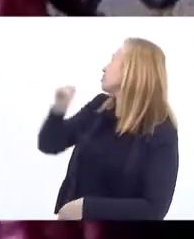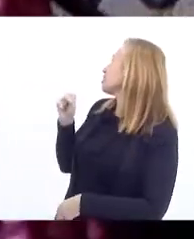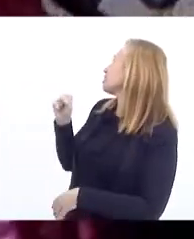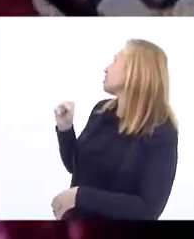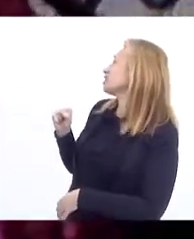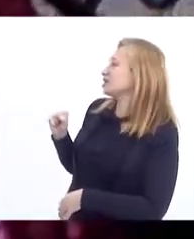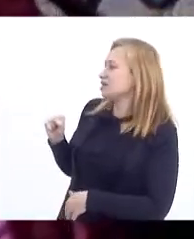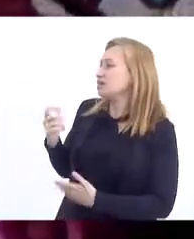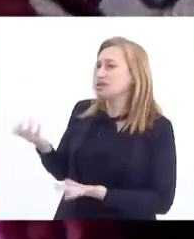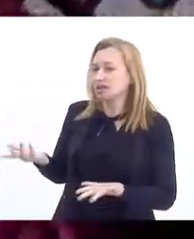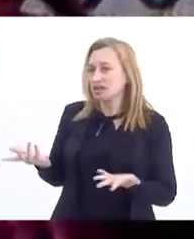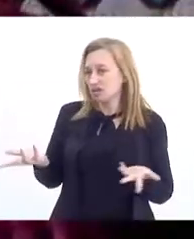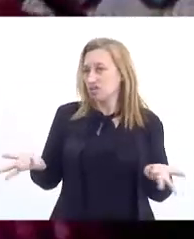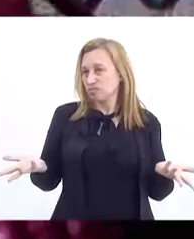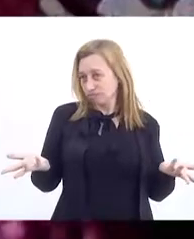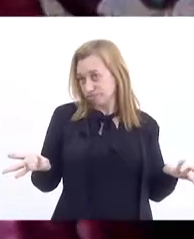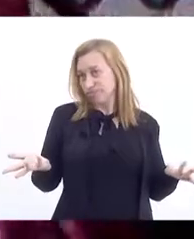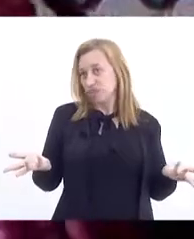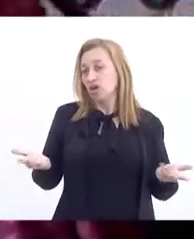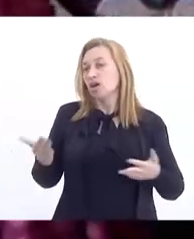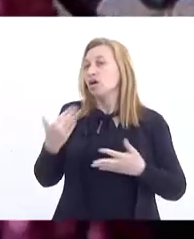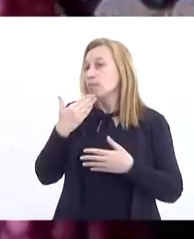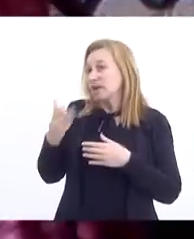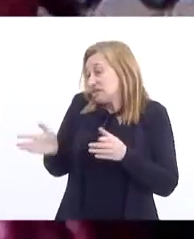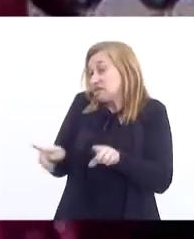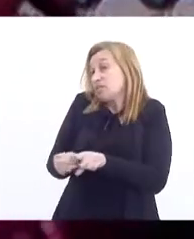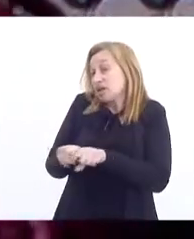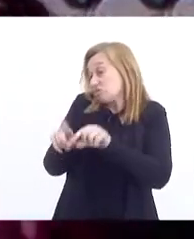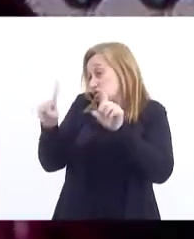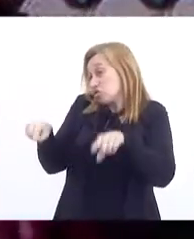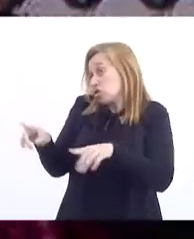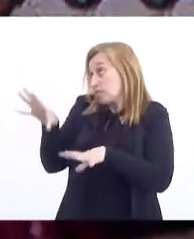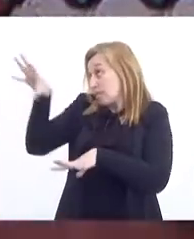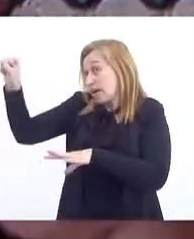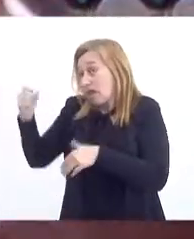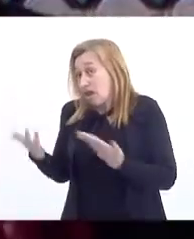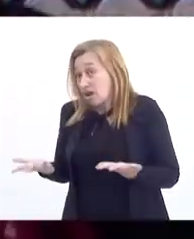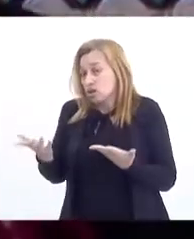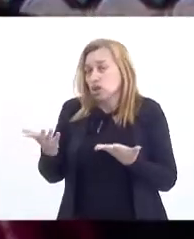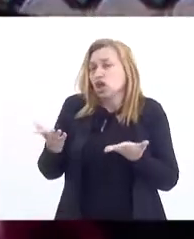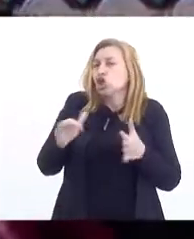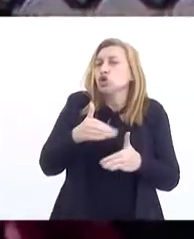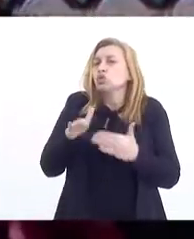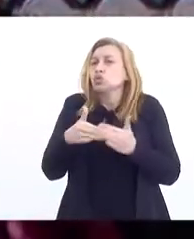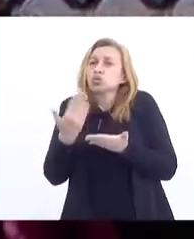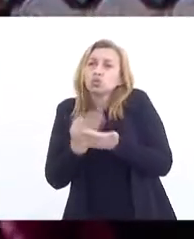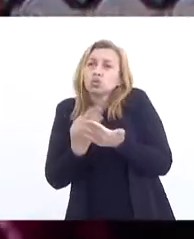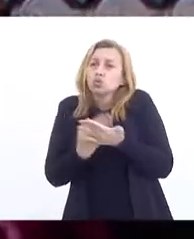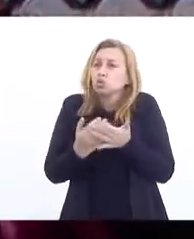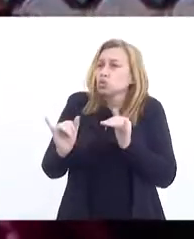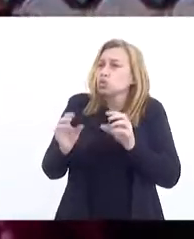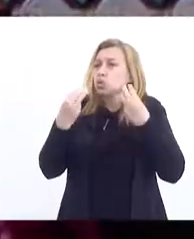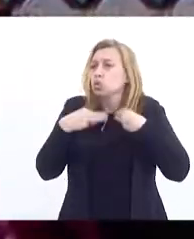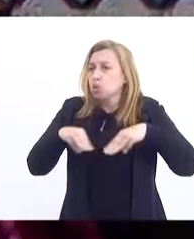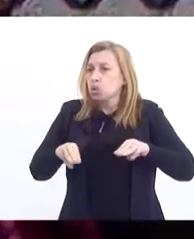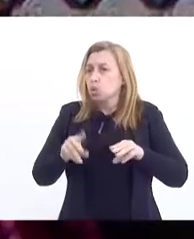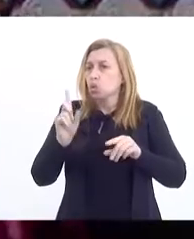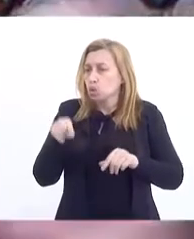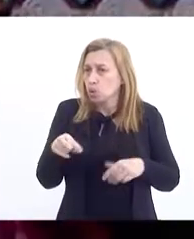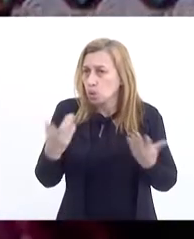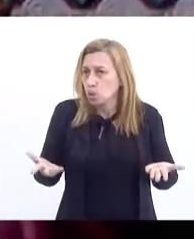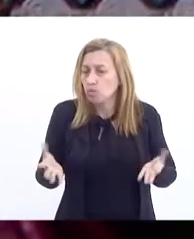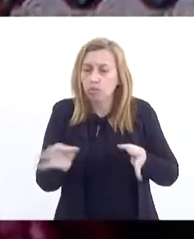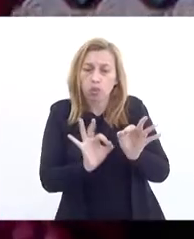algum cliente ou até algum funcionário para me ajudar a acessar. Então, você tem todo um estudo de marketing, né?